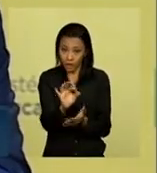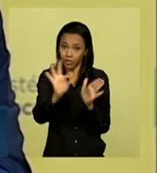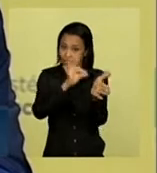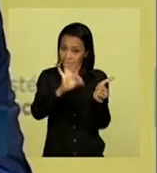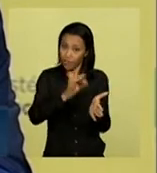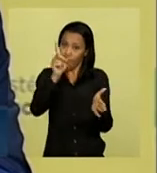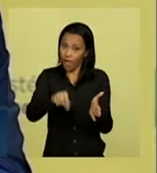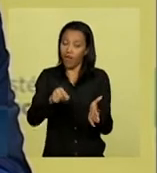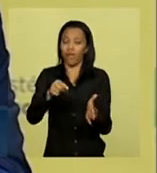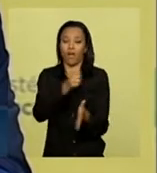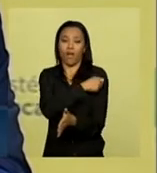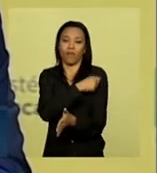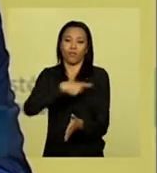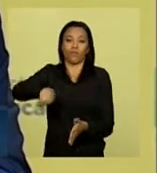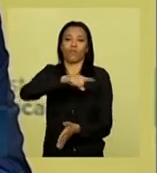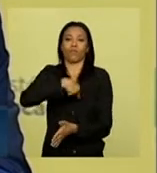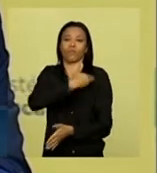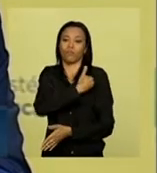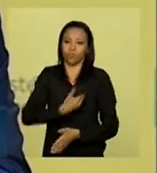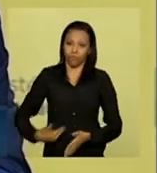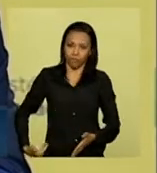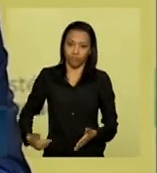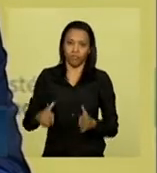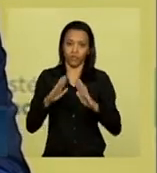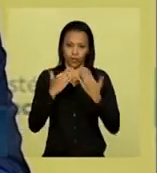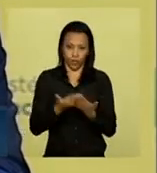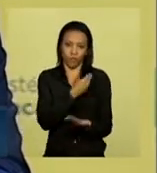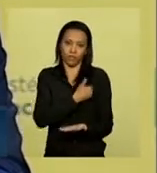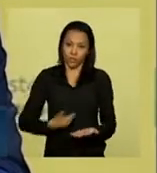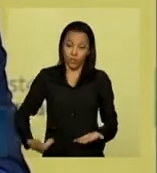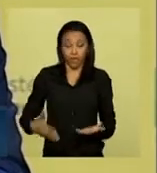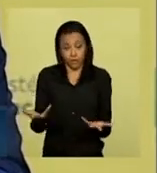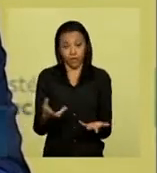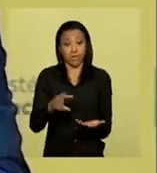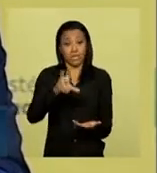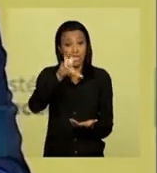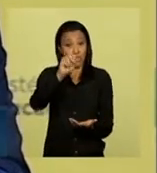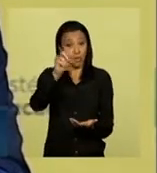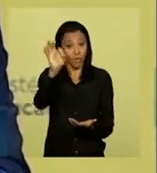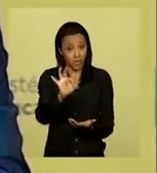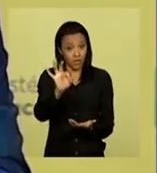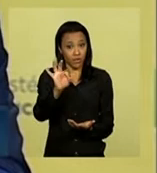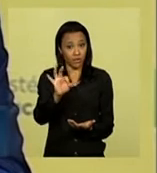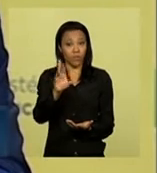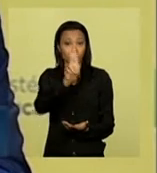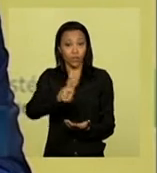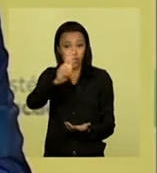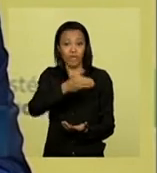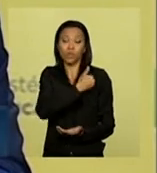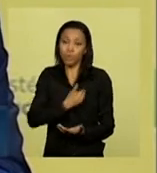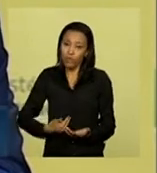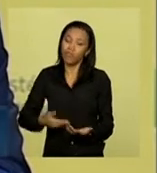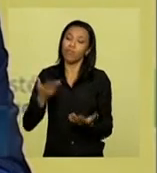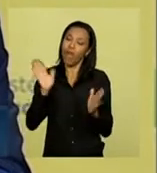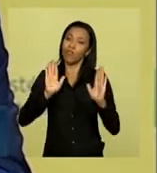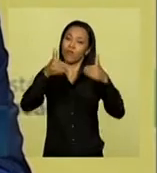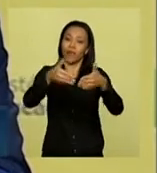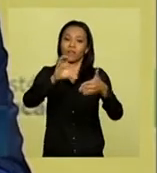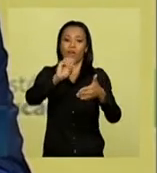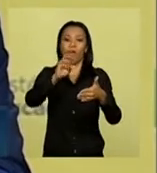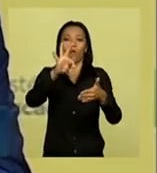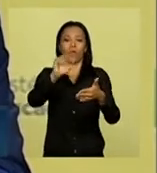e é muito razoável que pelo menos cinquenta por cento de vagas nas universidades públicas sejam para os cortiços